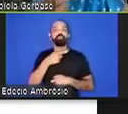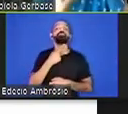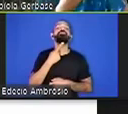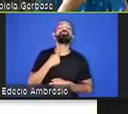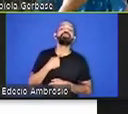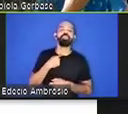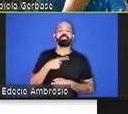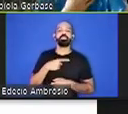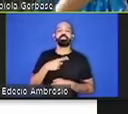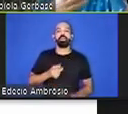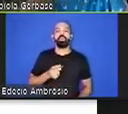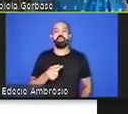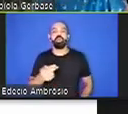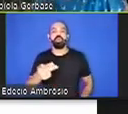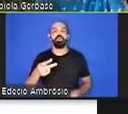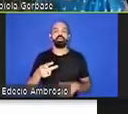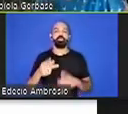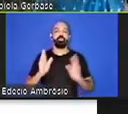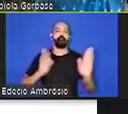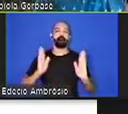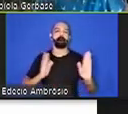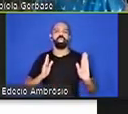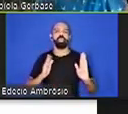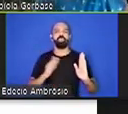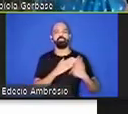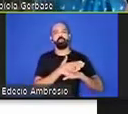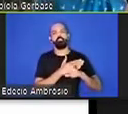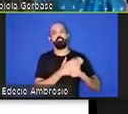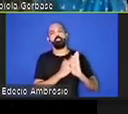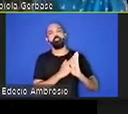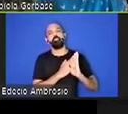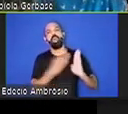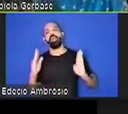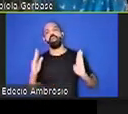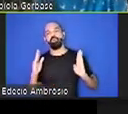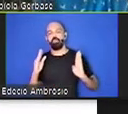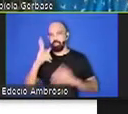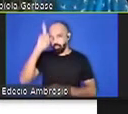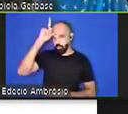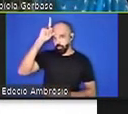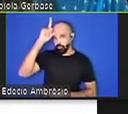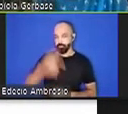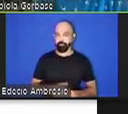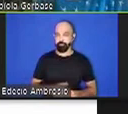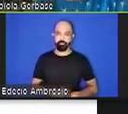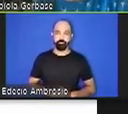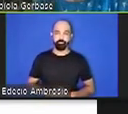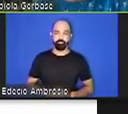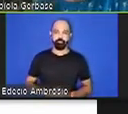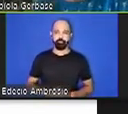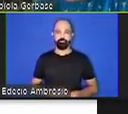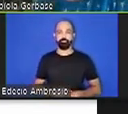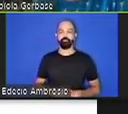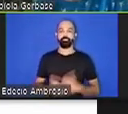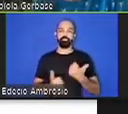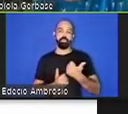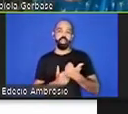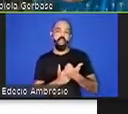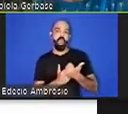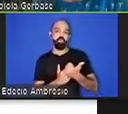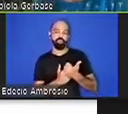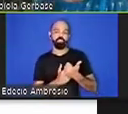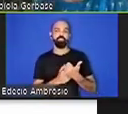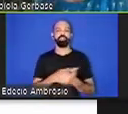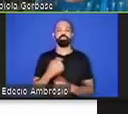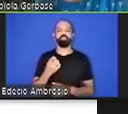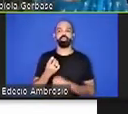prazo, um período maior na Alemanha. auxílio para os doutorandos brasileiros que desejam fazer uma